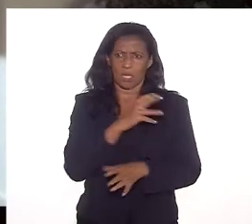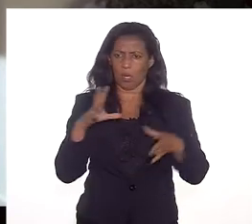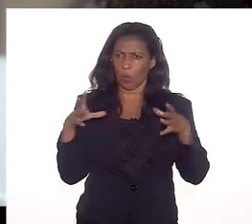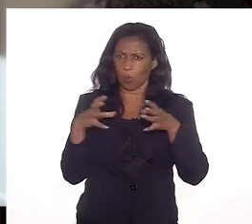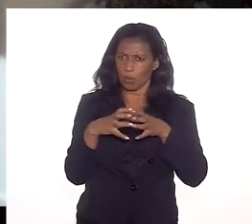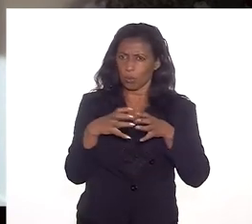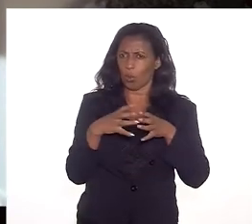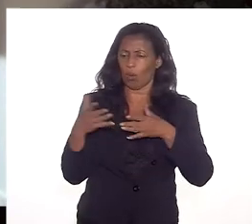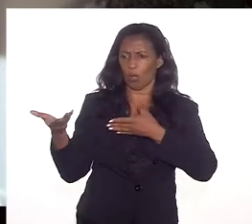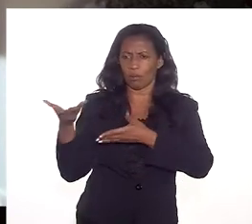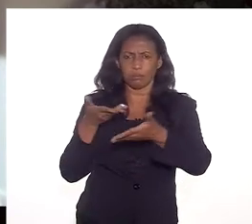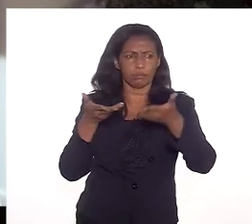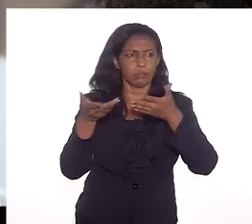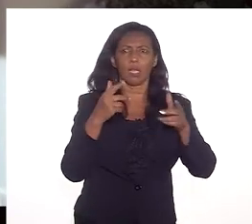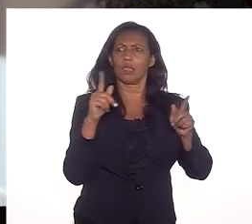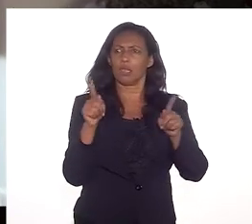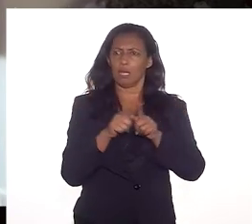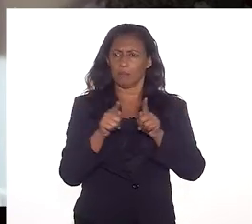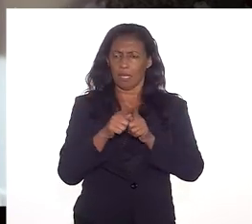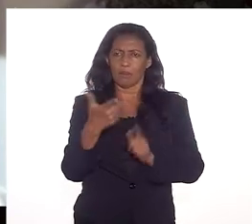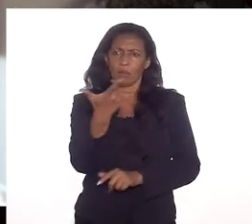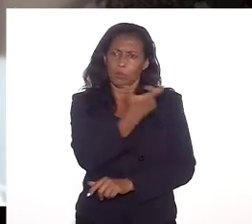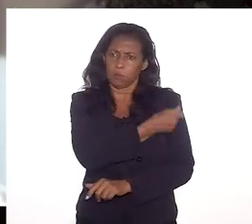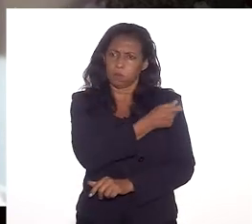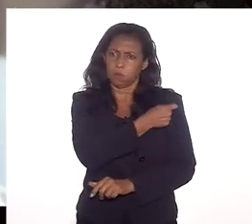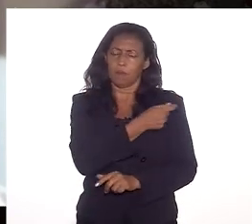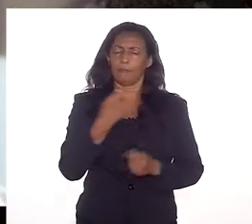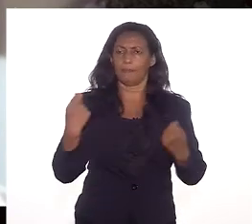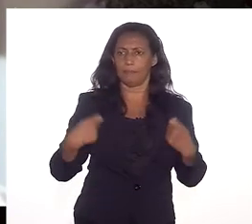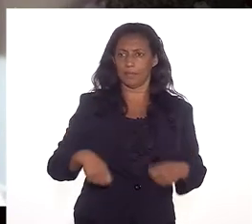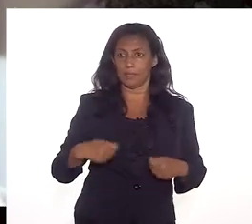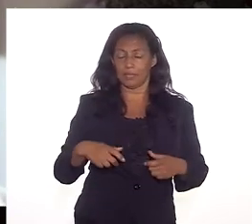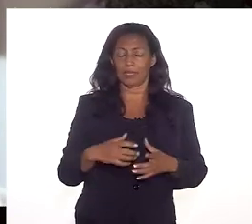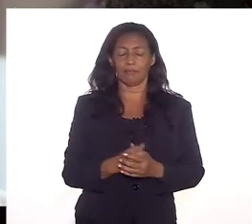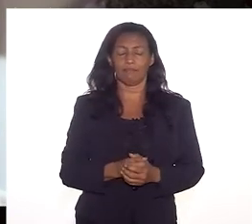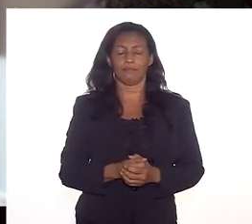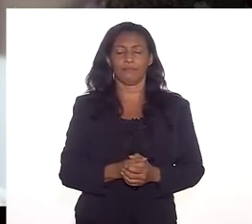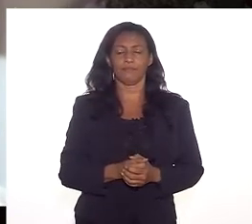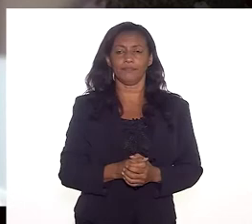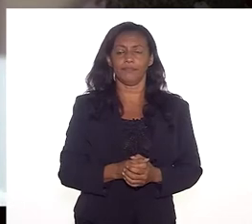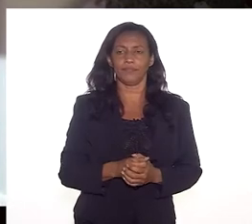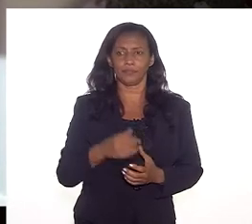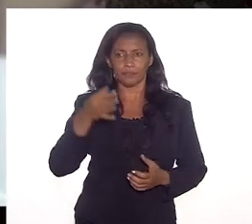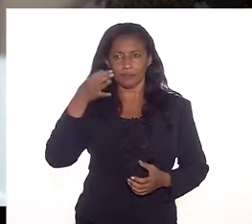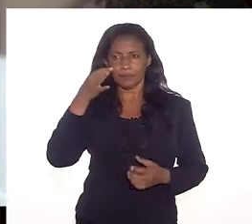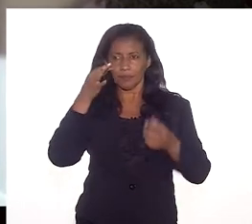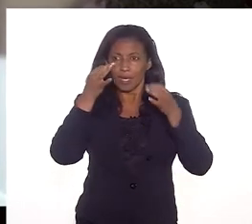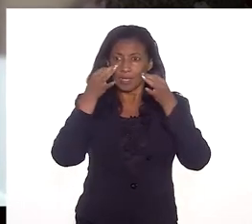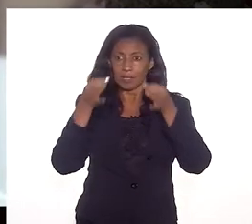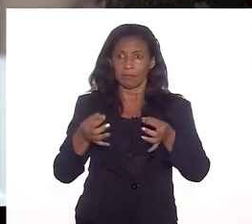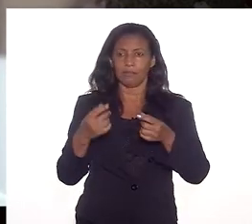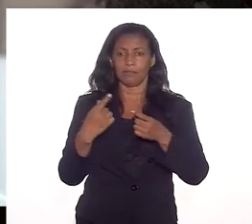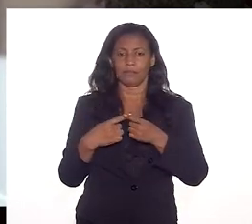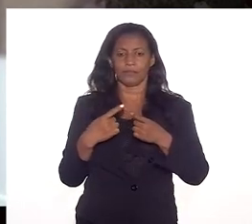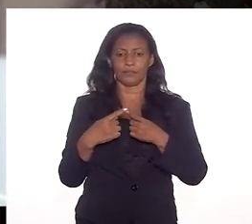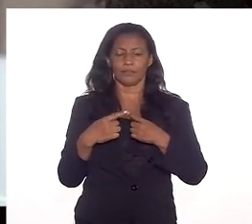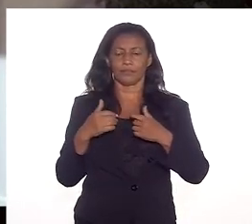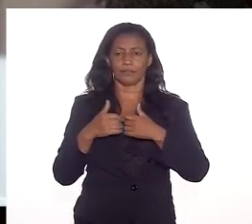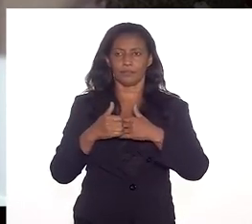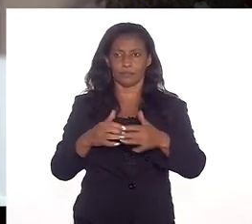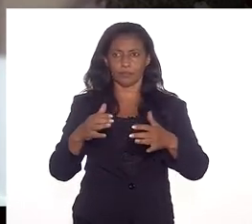campanha de vacinação também, né, para gestantes. E assim, é um dado interessante que Como essa infecção começou na